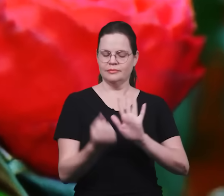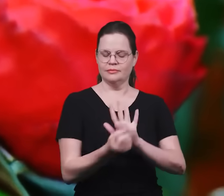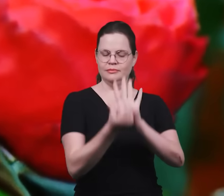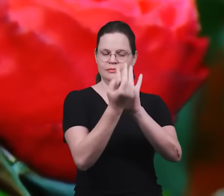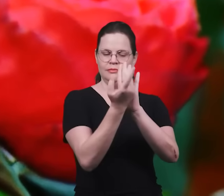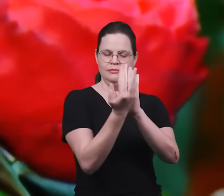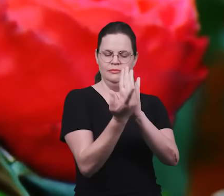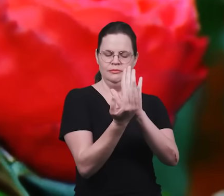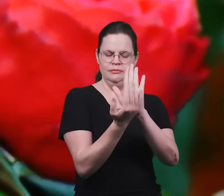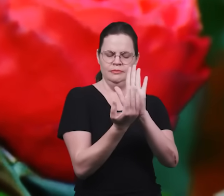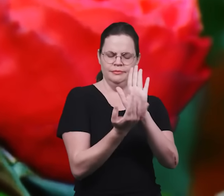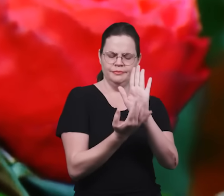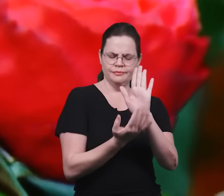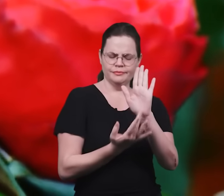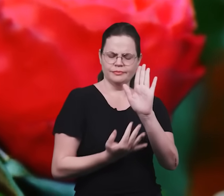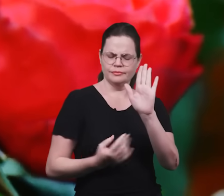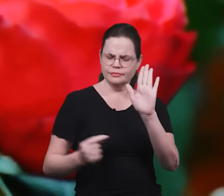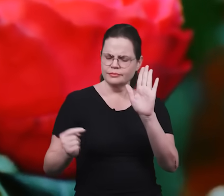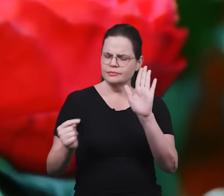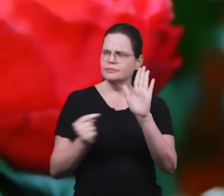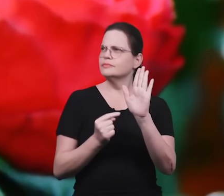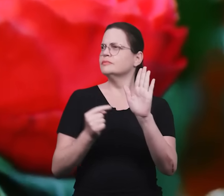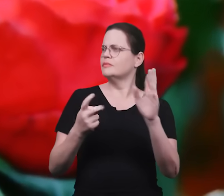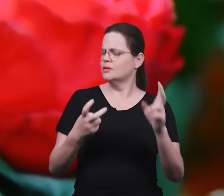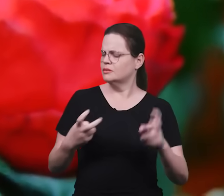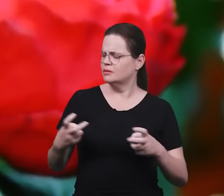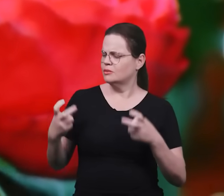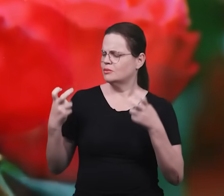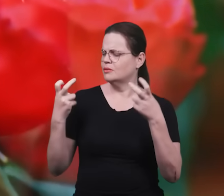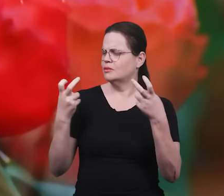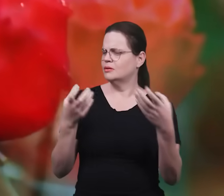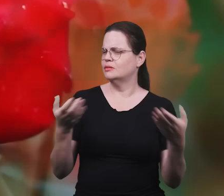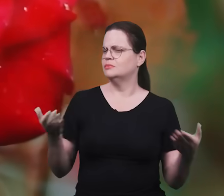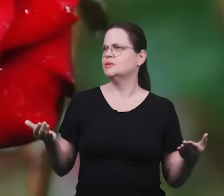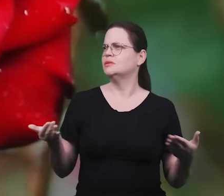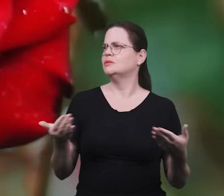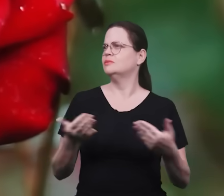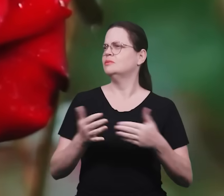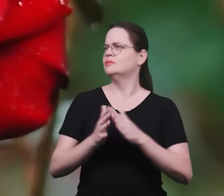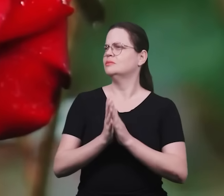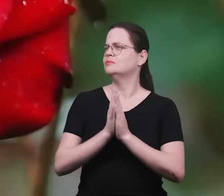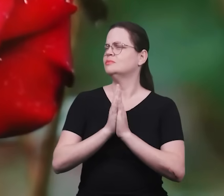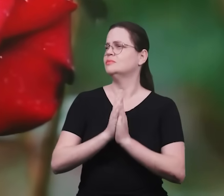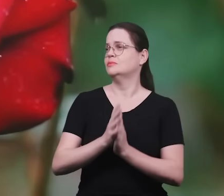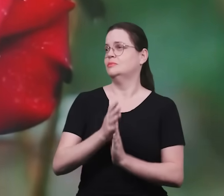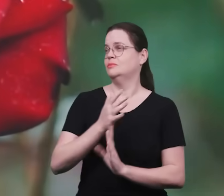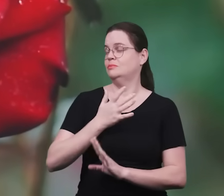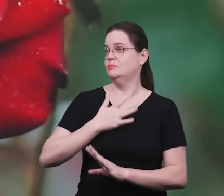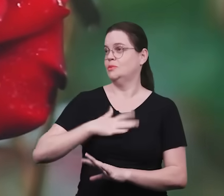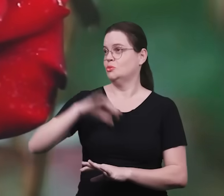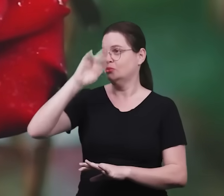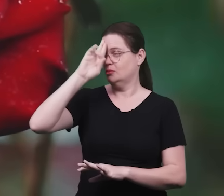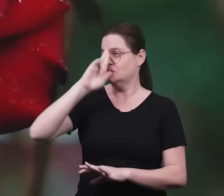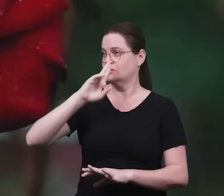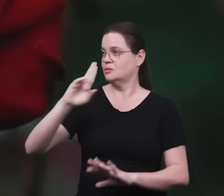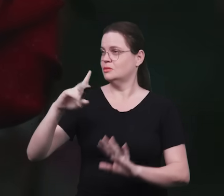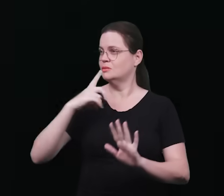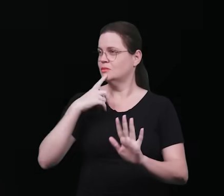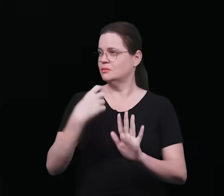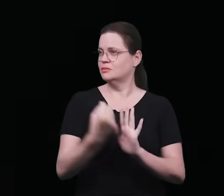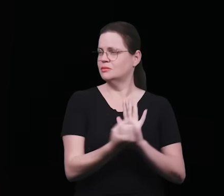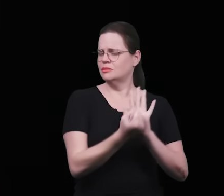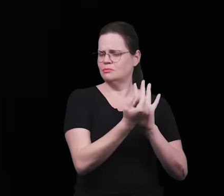Derrama do Teu sangue sobre mim, ó Senhor.